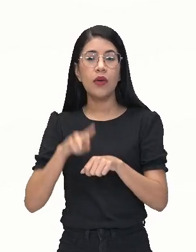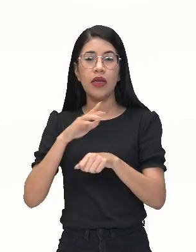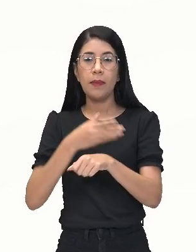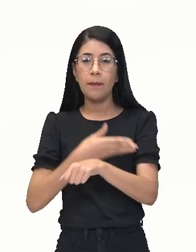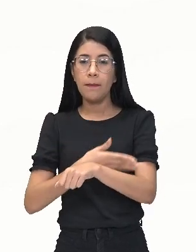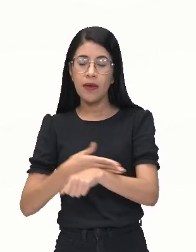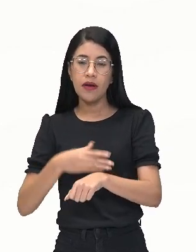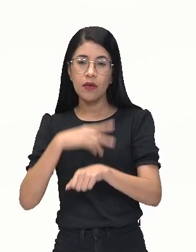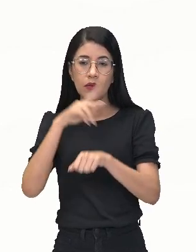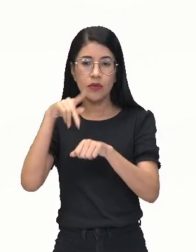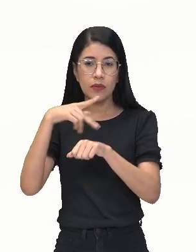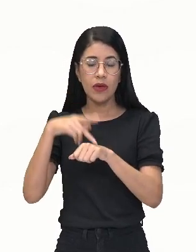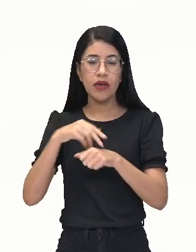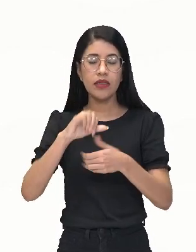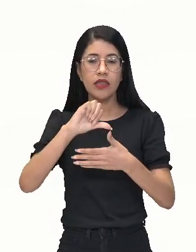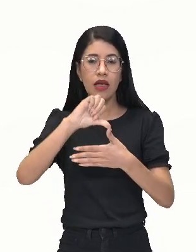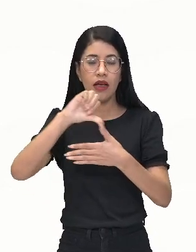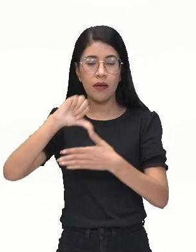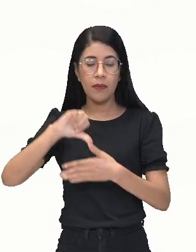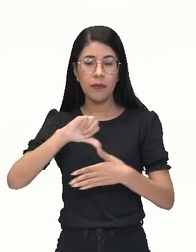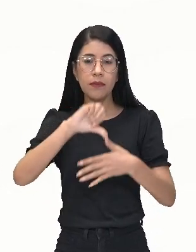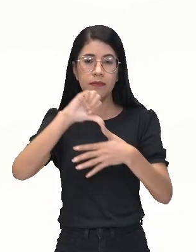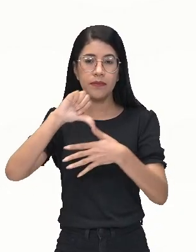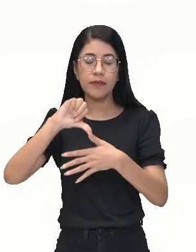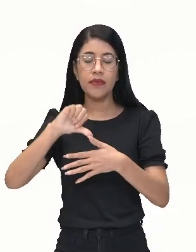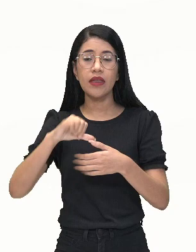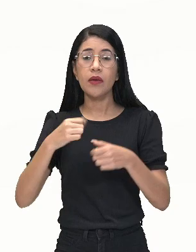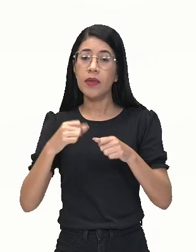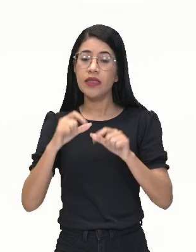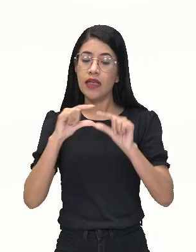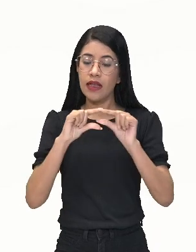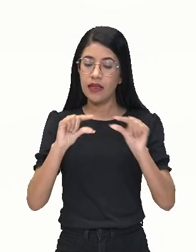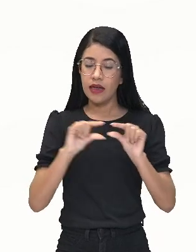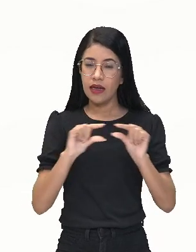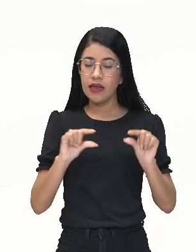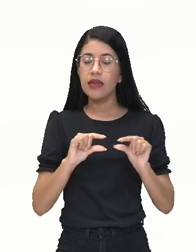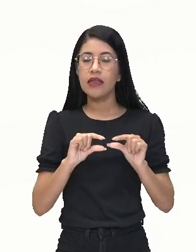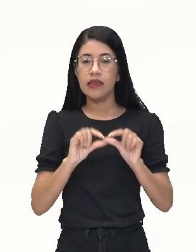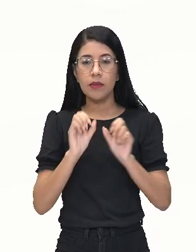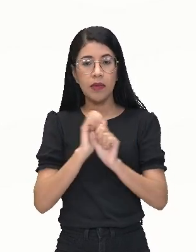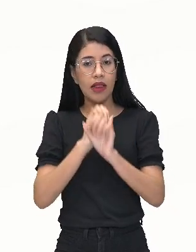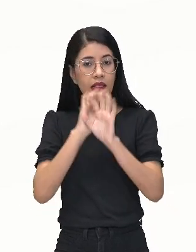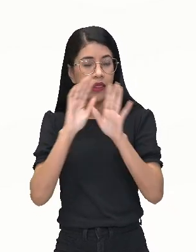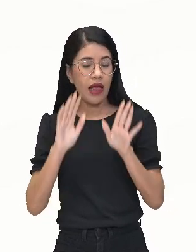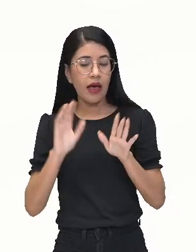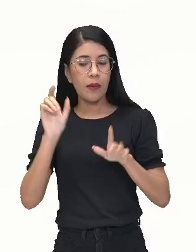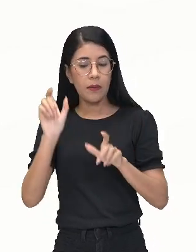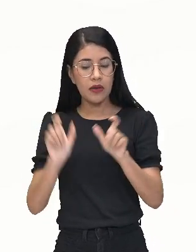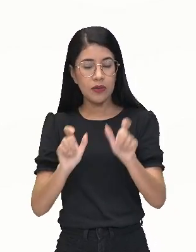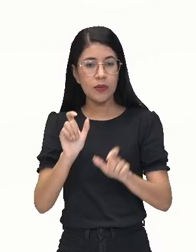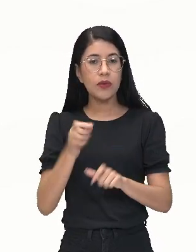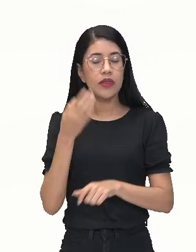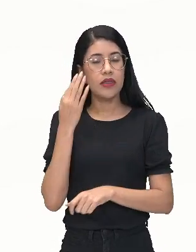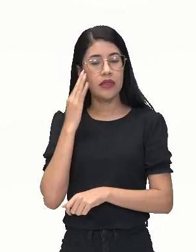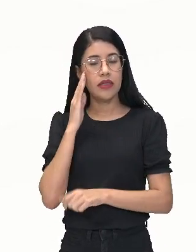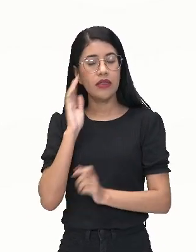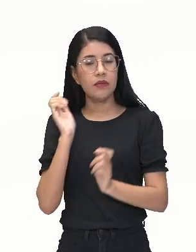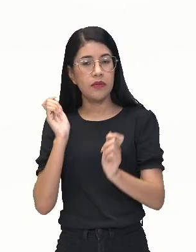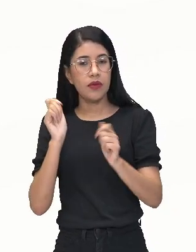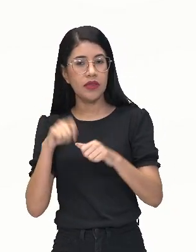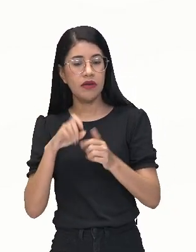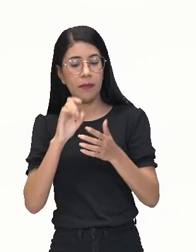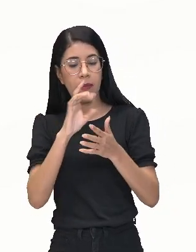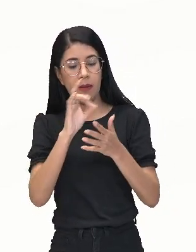da América do Sul. Então, a legenda tem que mostrar e elucidar para toda e qualquer pessoa o que quer dizer cada um dos símbolos